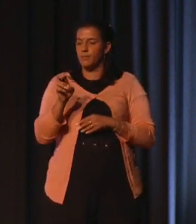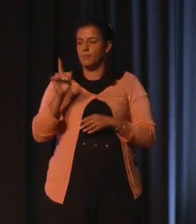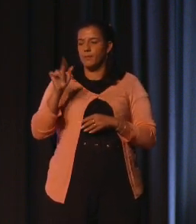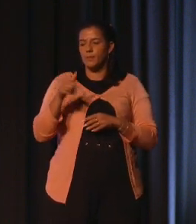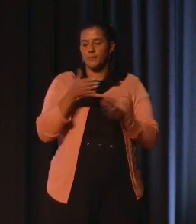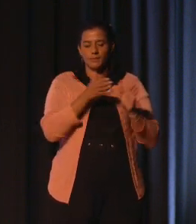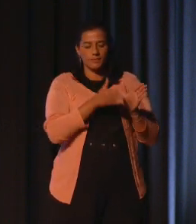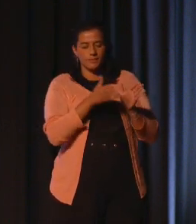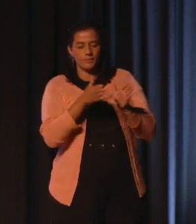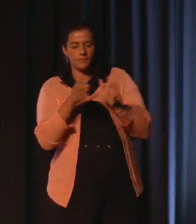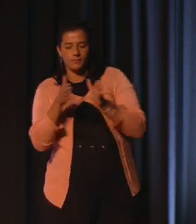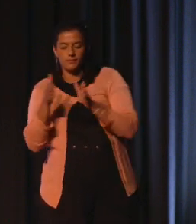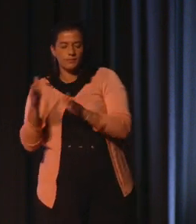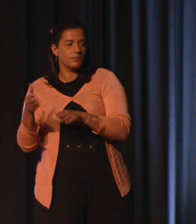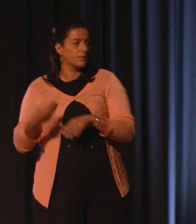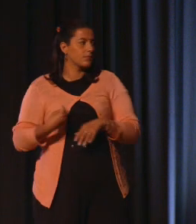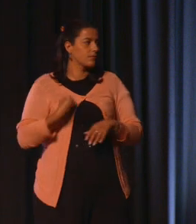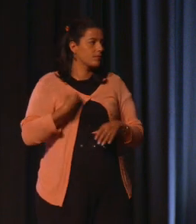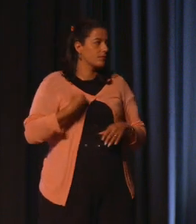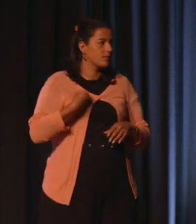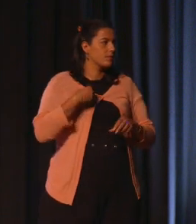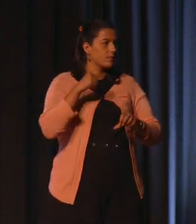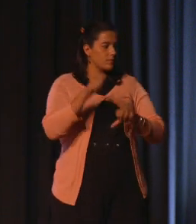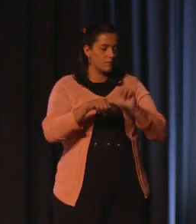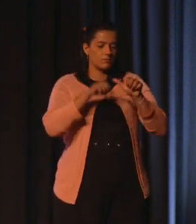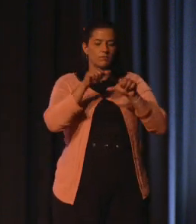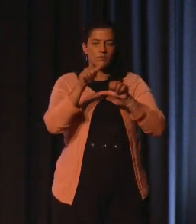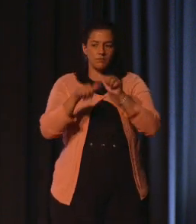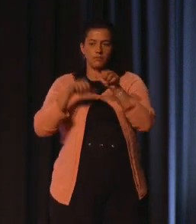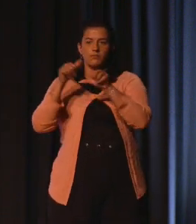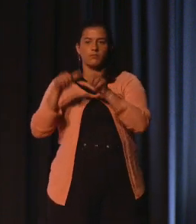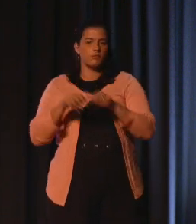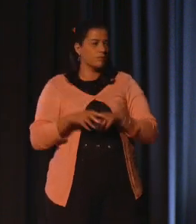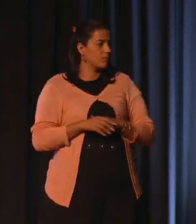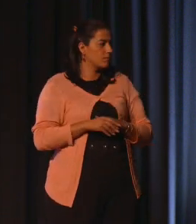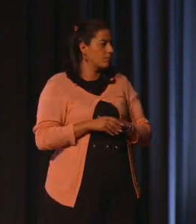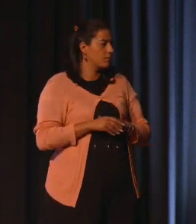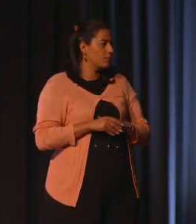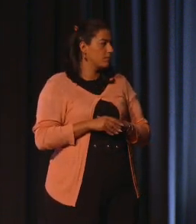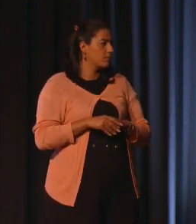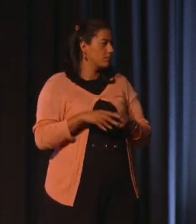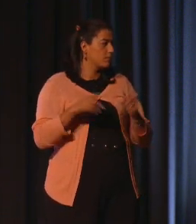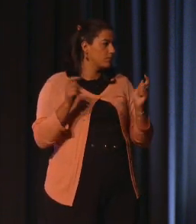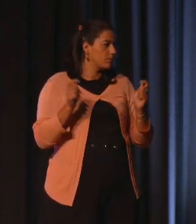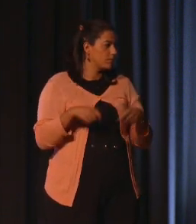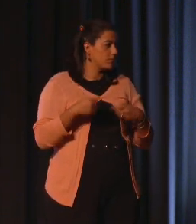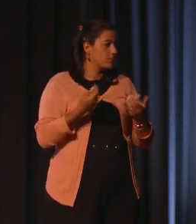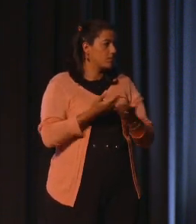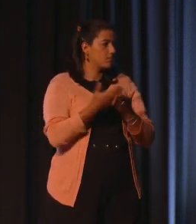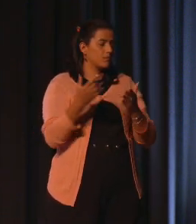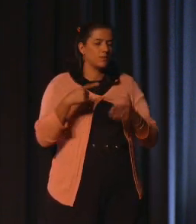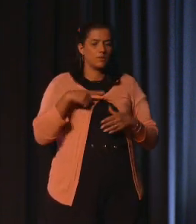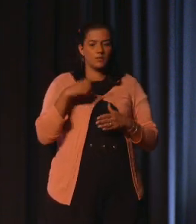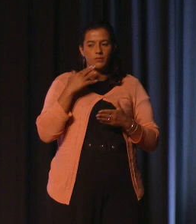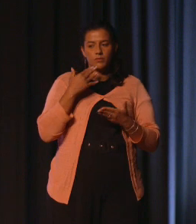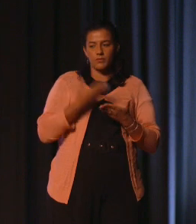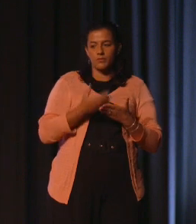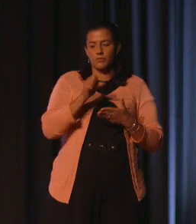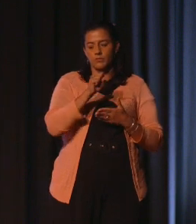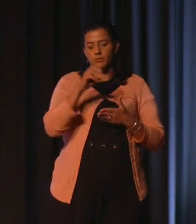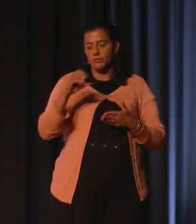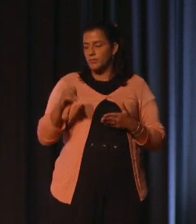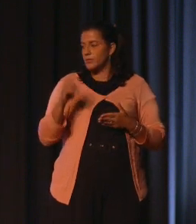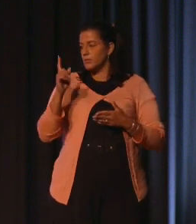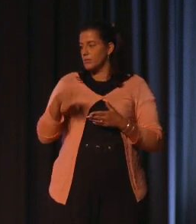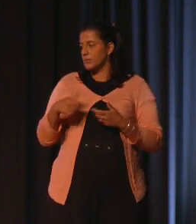as fases da vida, elas vão mudando. E eu acredito que eu, quando tiver aos 80 anos, eu queria estar como